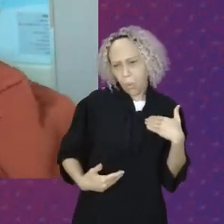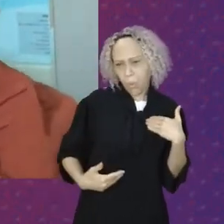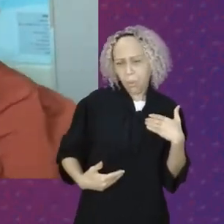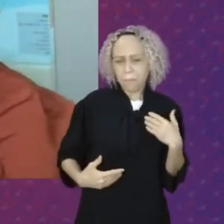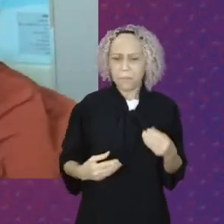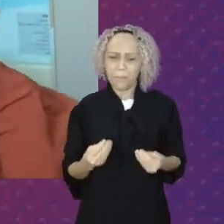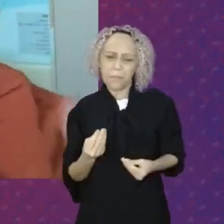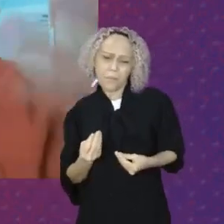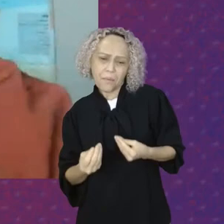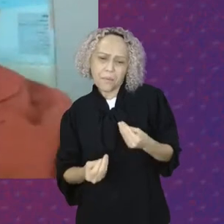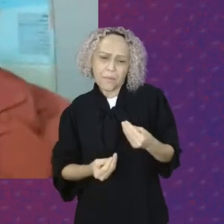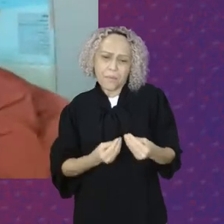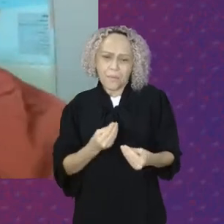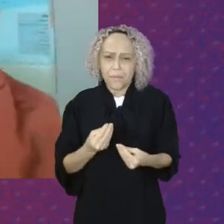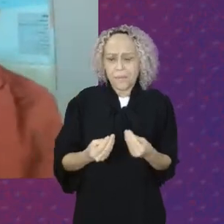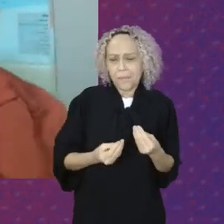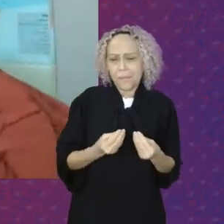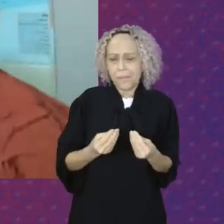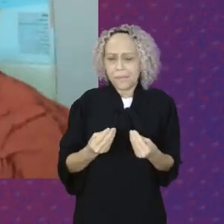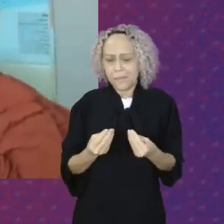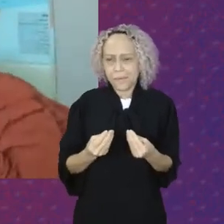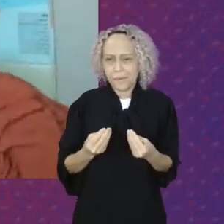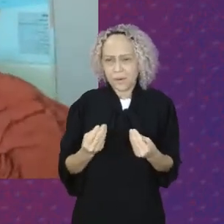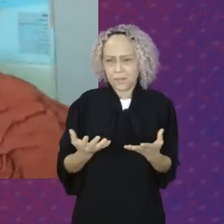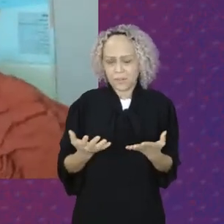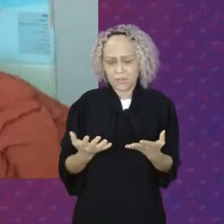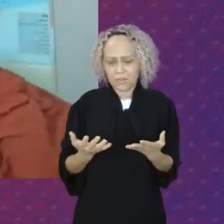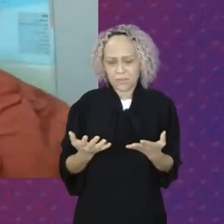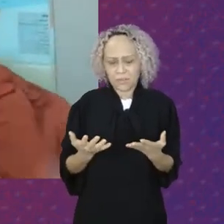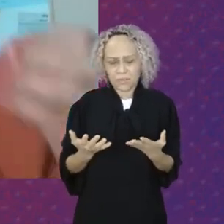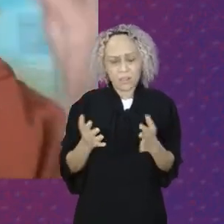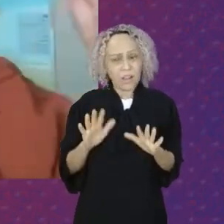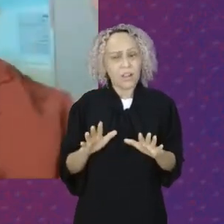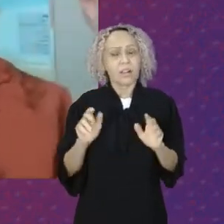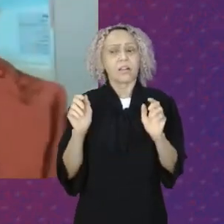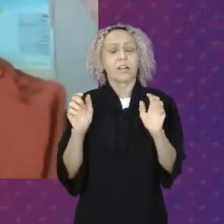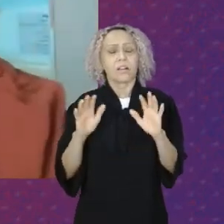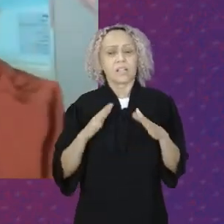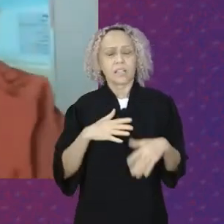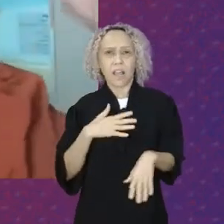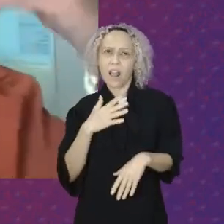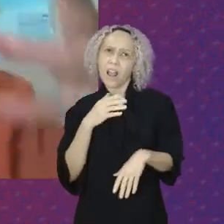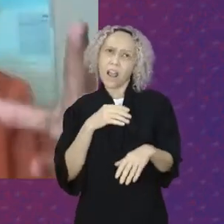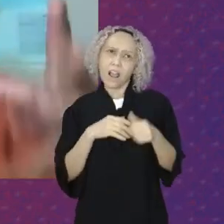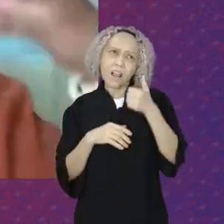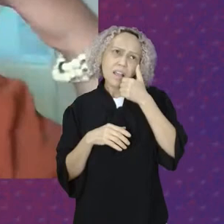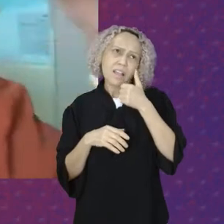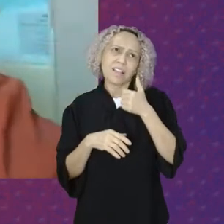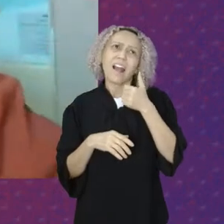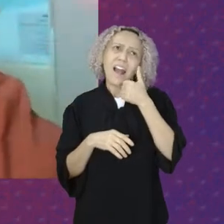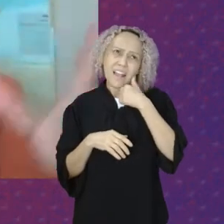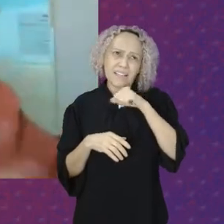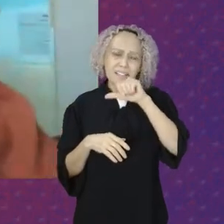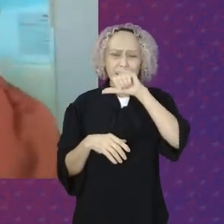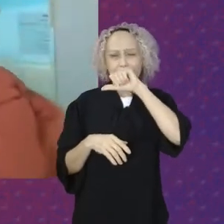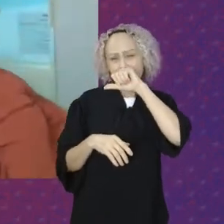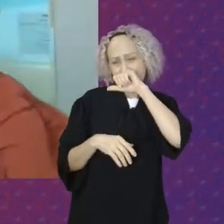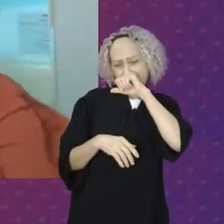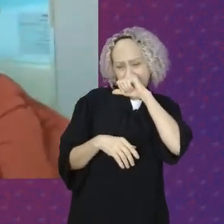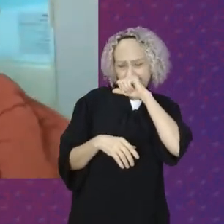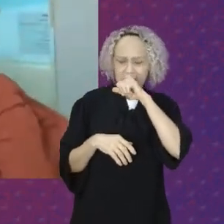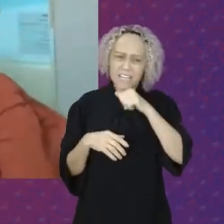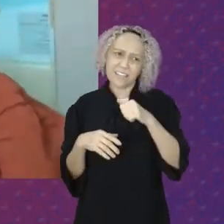mas tem que ter cuidado, tem que ter o pós-parto, enfim, e tudo isso que eu falei, mas sem romantizar a maternidade, a criança e não sei o